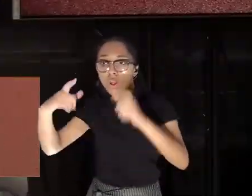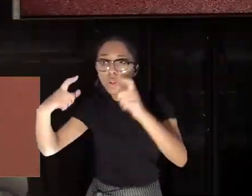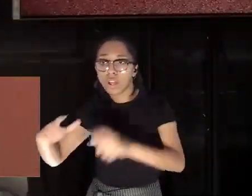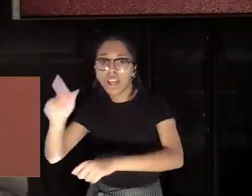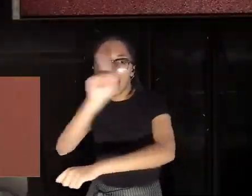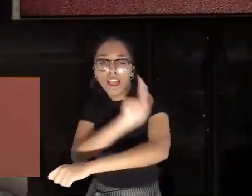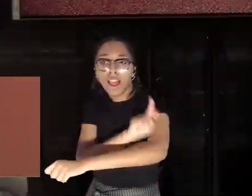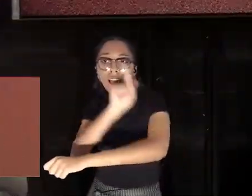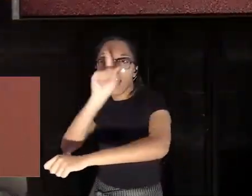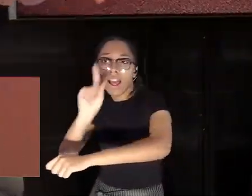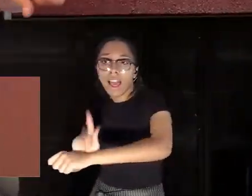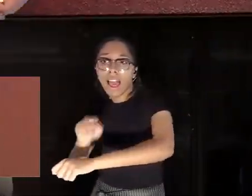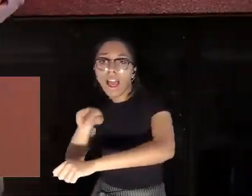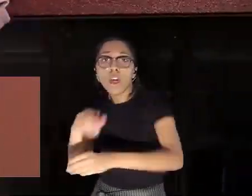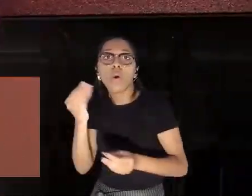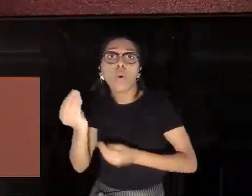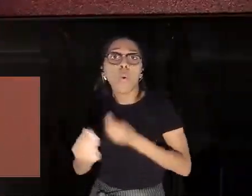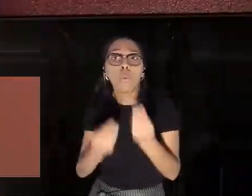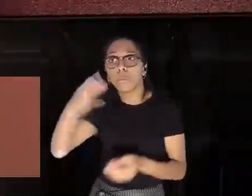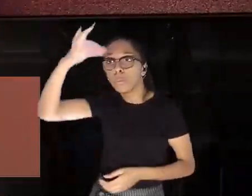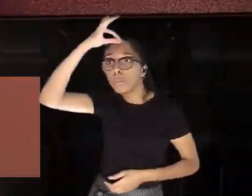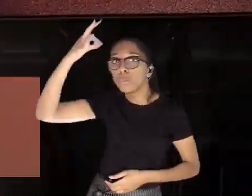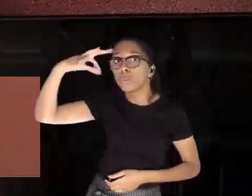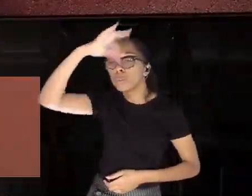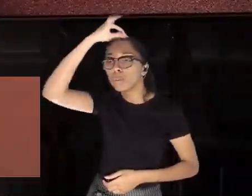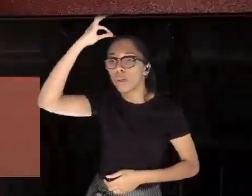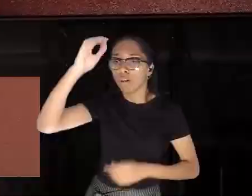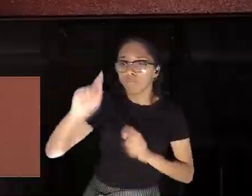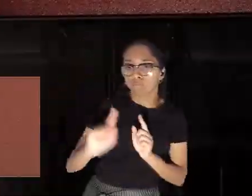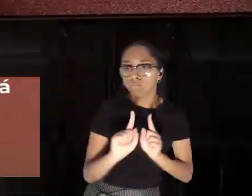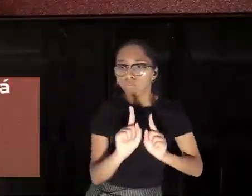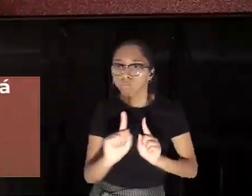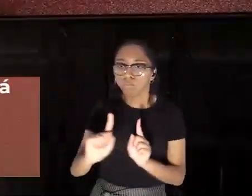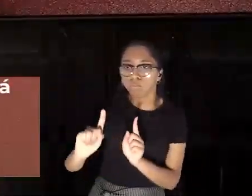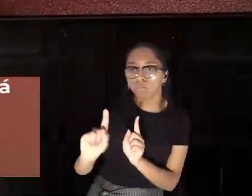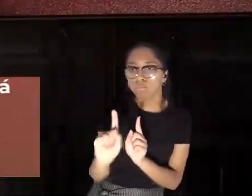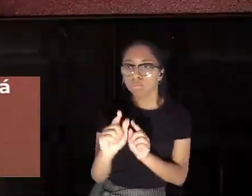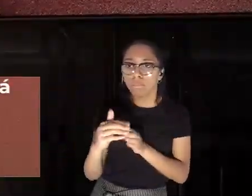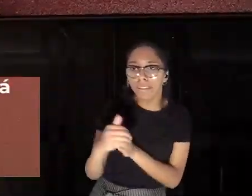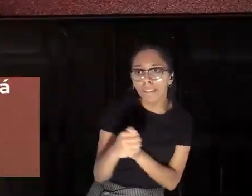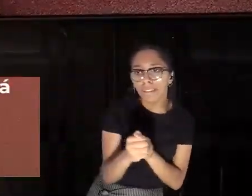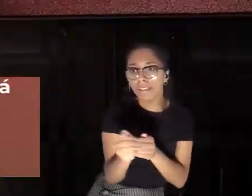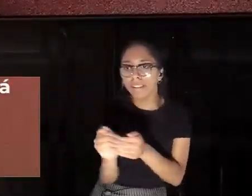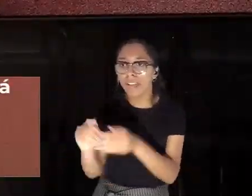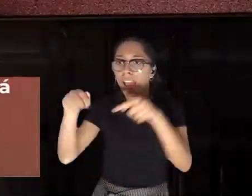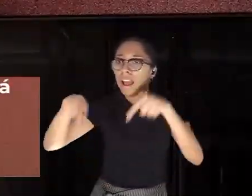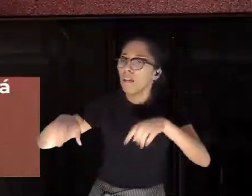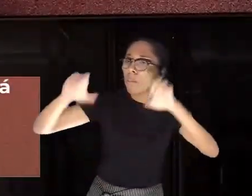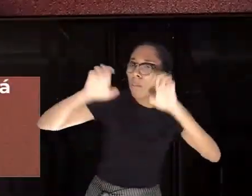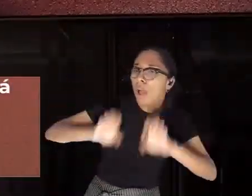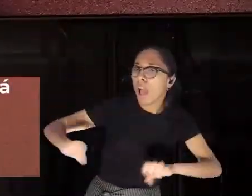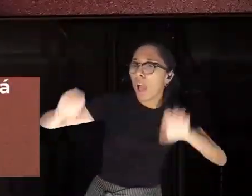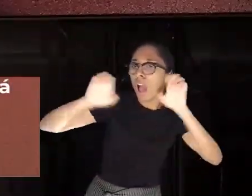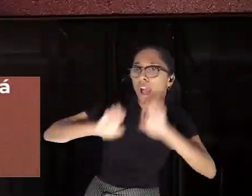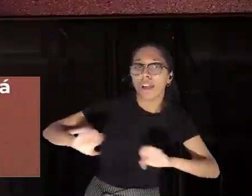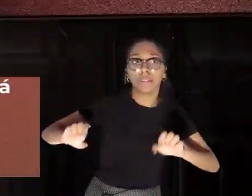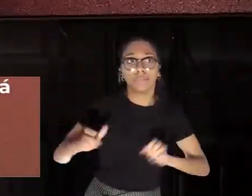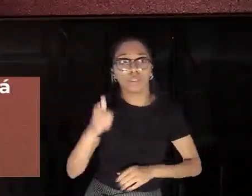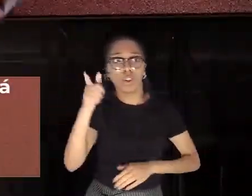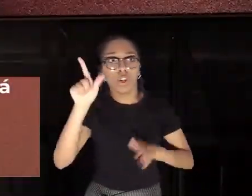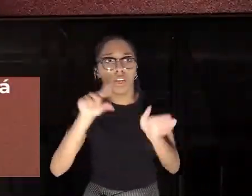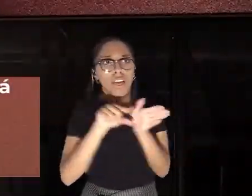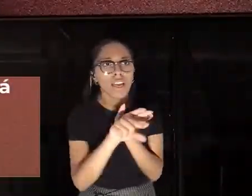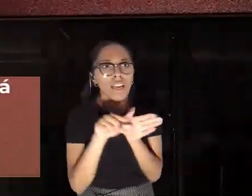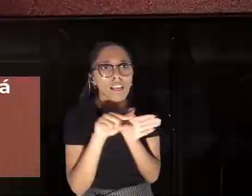região espalhou-se a sua fama. Lucas 4:17. Foi-lhe entregue o livro do